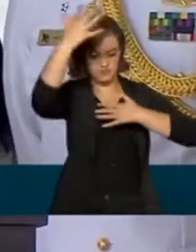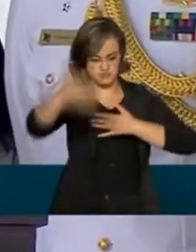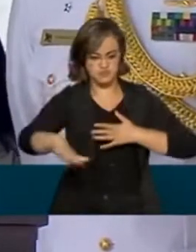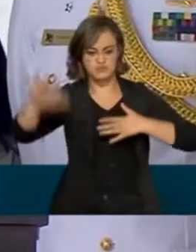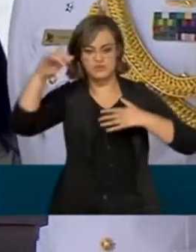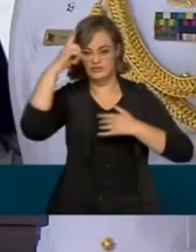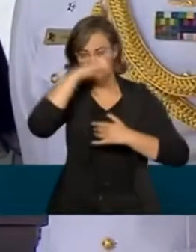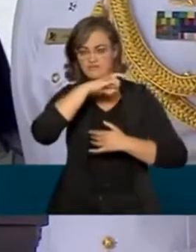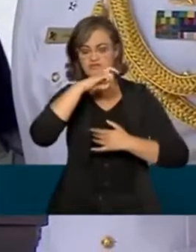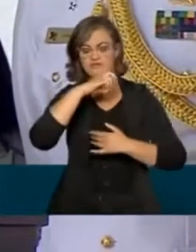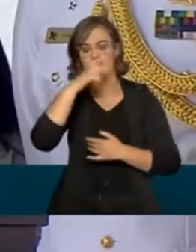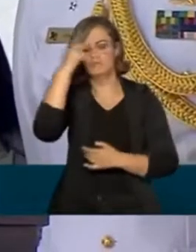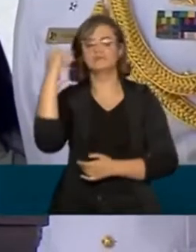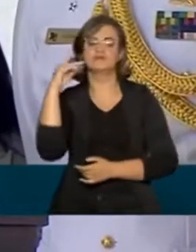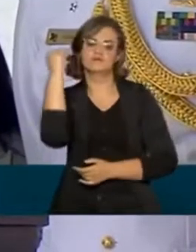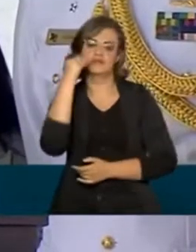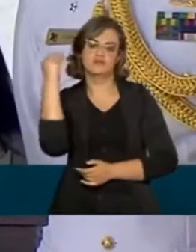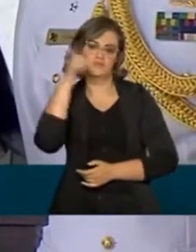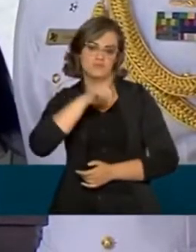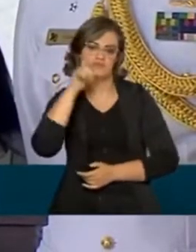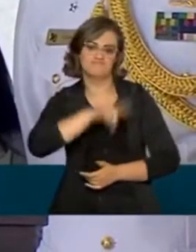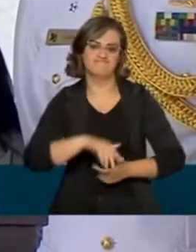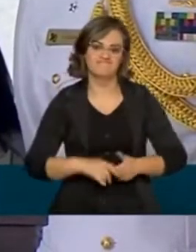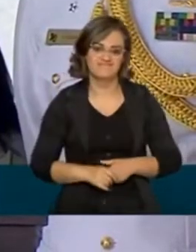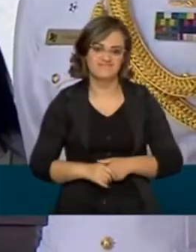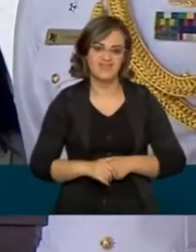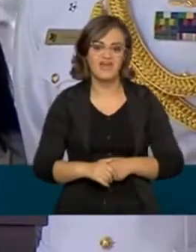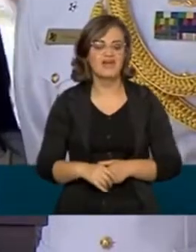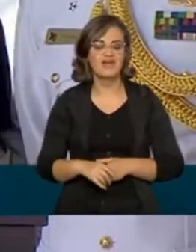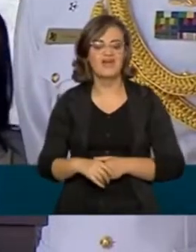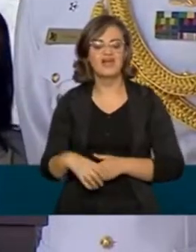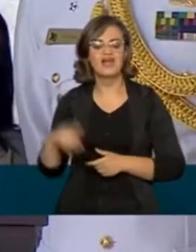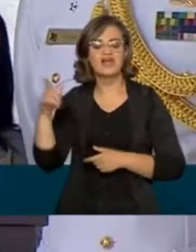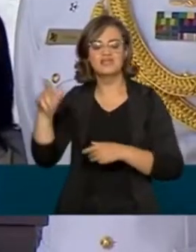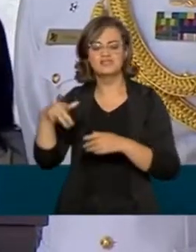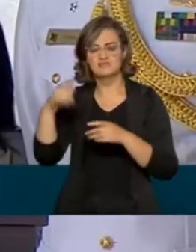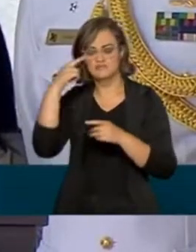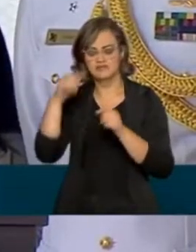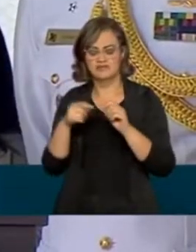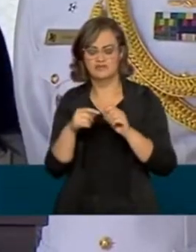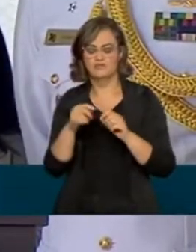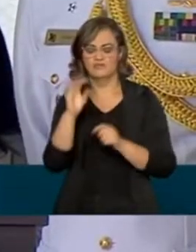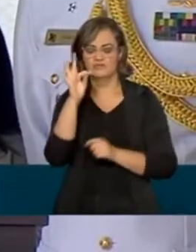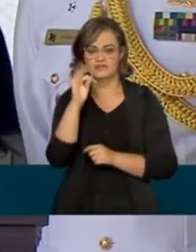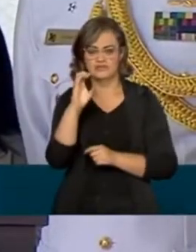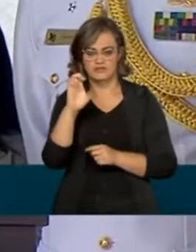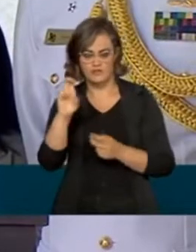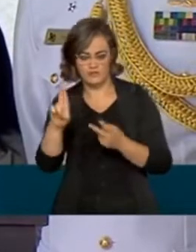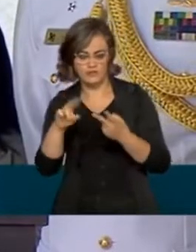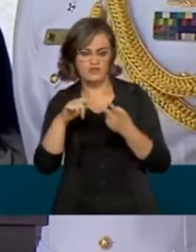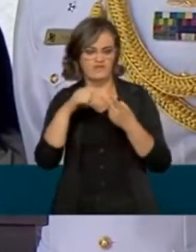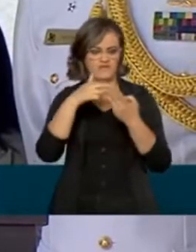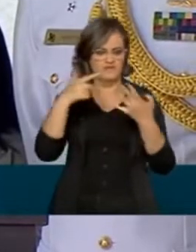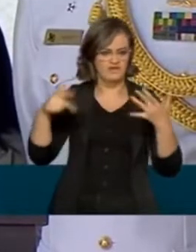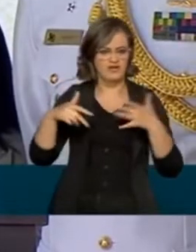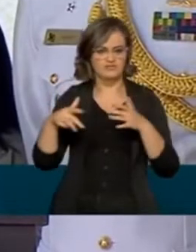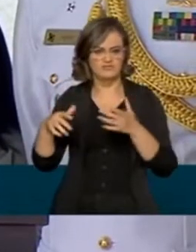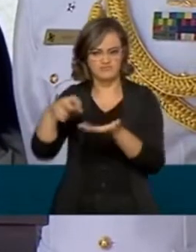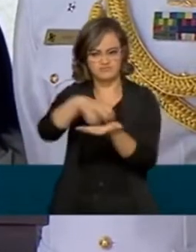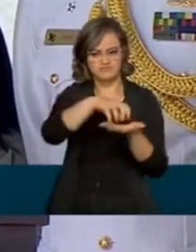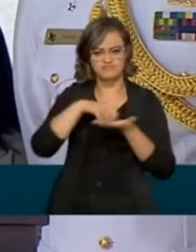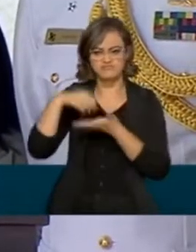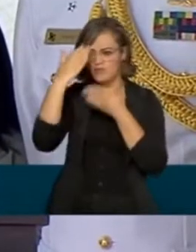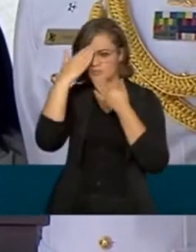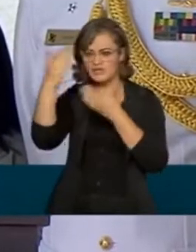Geral da União, ao Ministério Público Federal e Militar e Tribunal de Contas da União, agradeço o apoio à navegação da Força